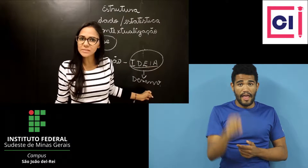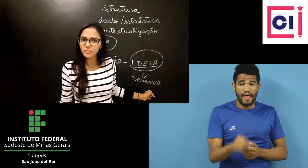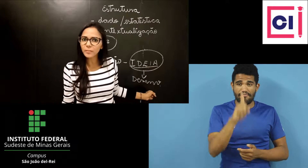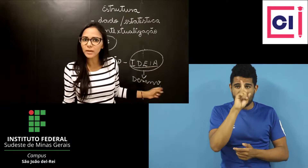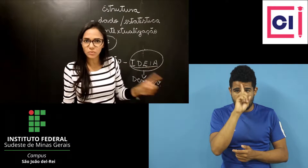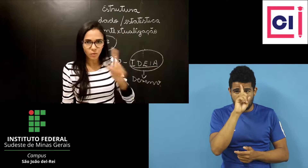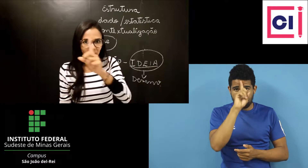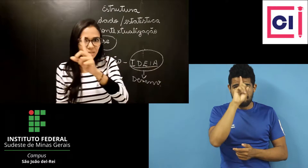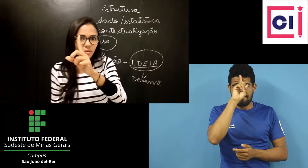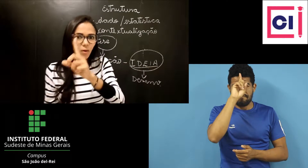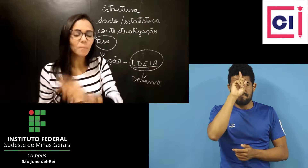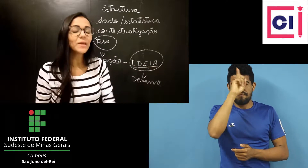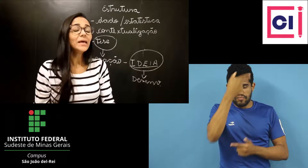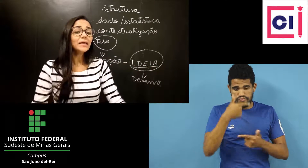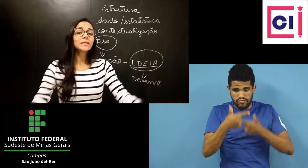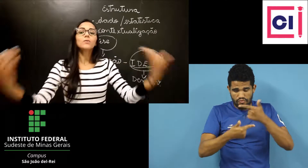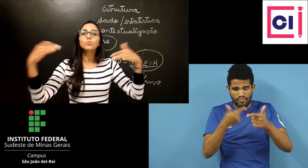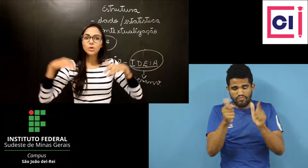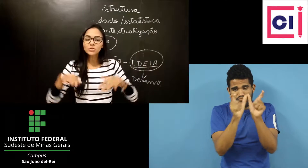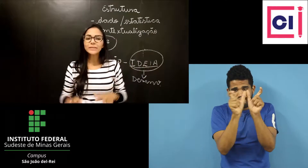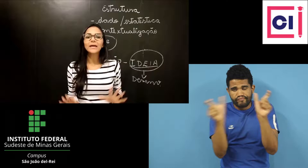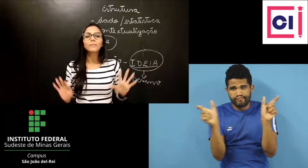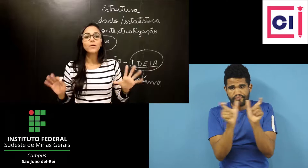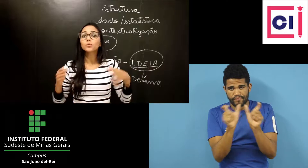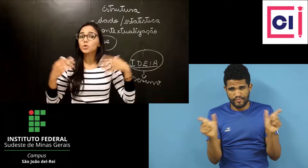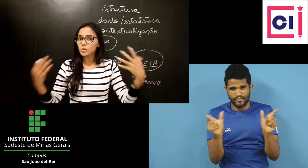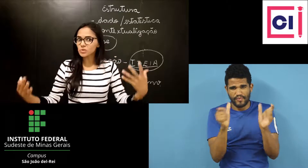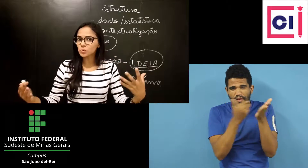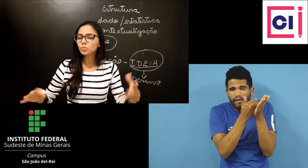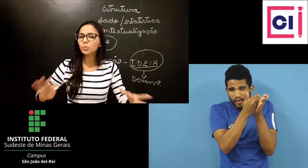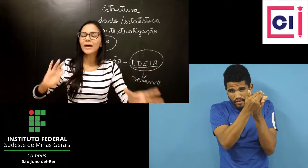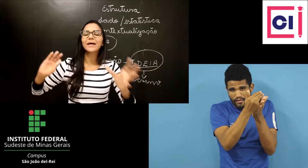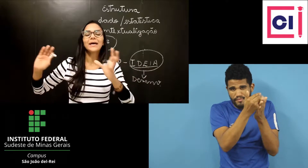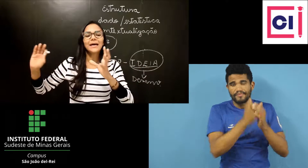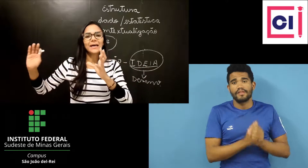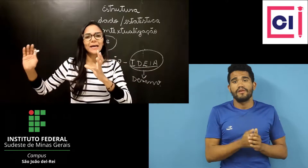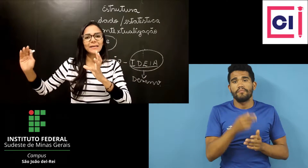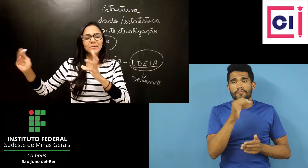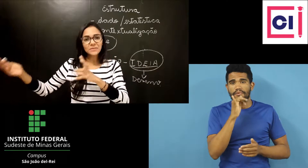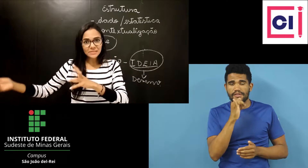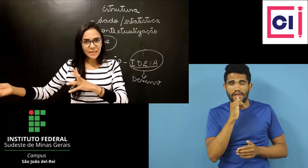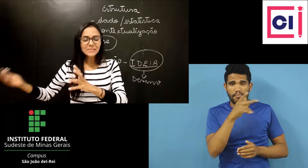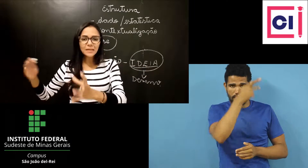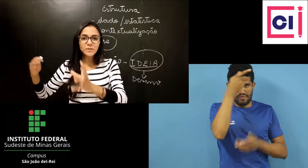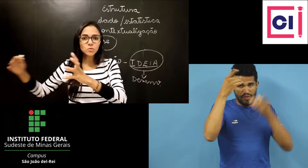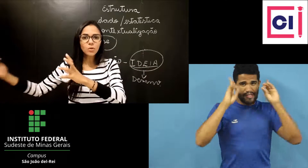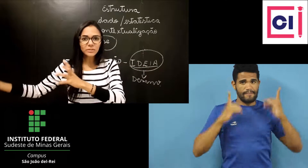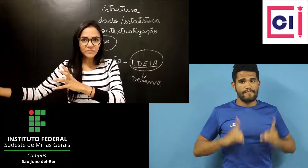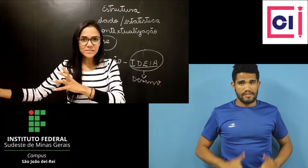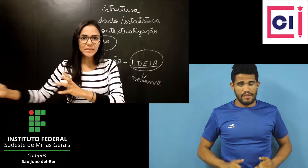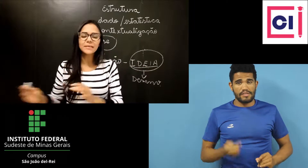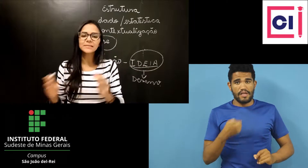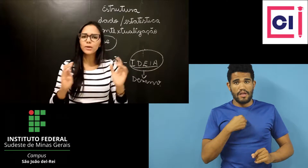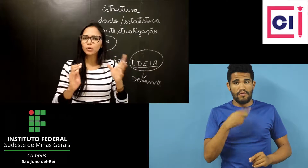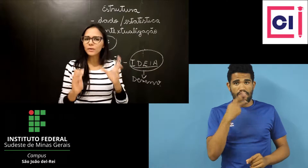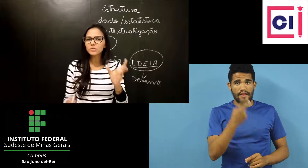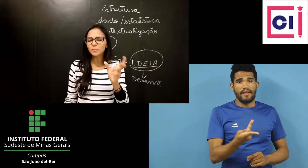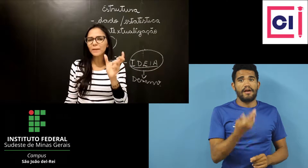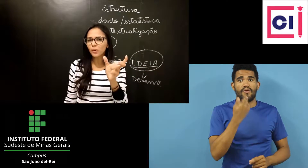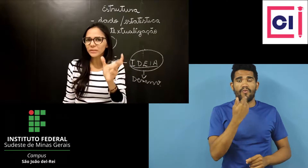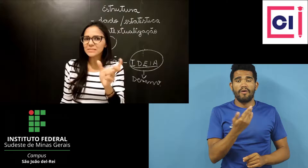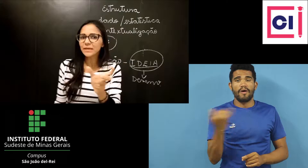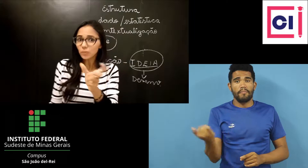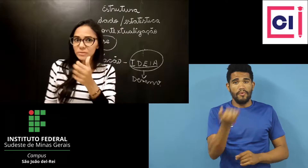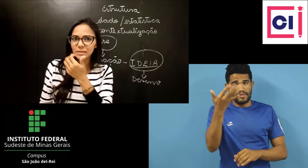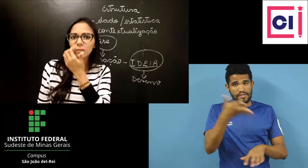no seu desenvolvimento, olha só. Então, o nosso tema, o nosso assunto é deficiência, né? Pessoa com deficiência. Eu estou falando